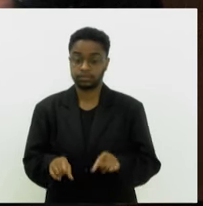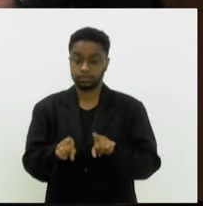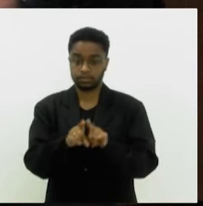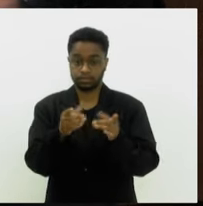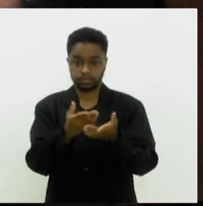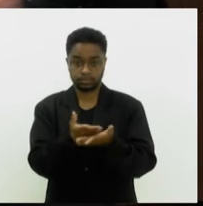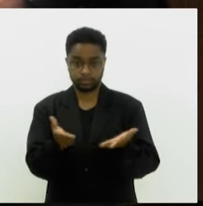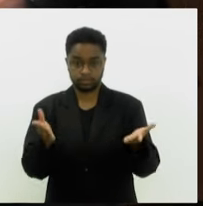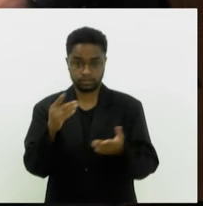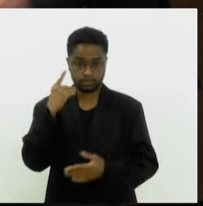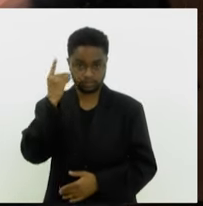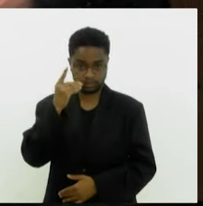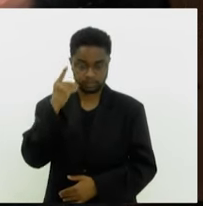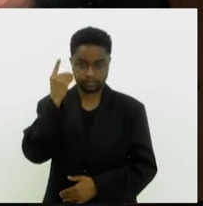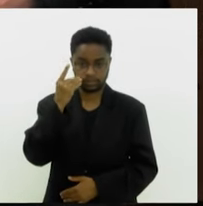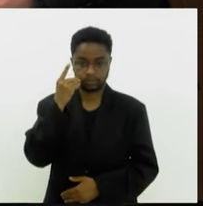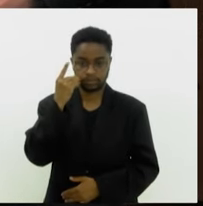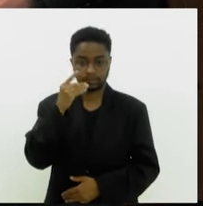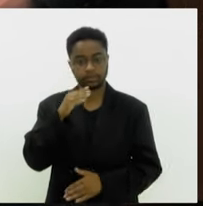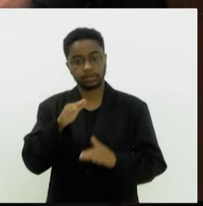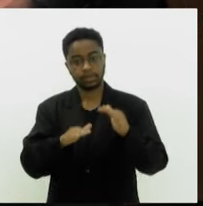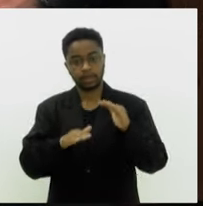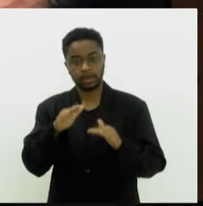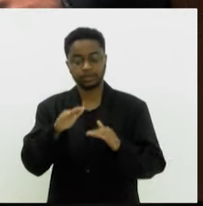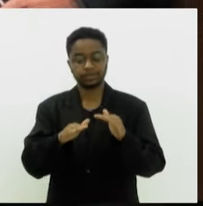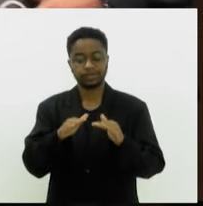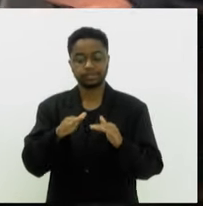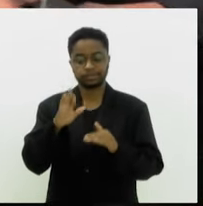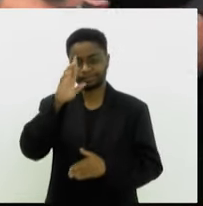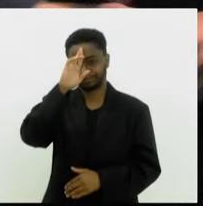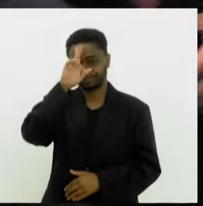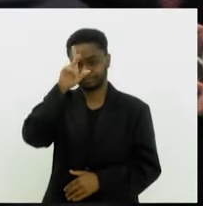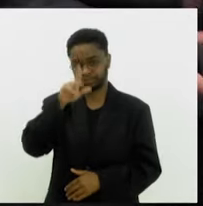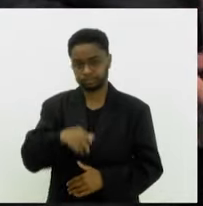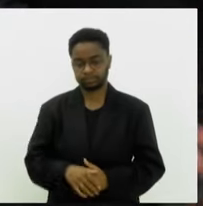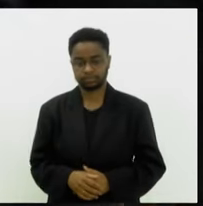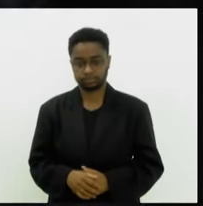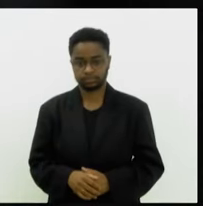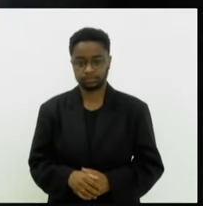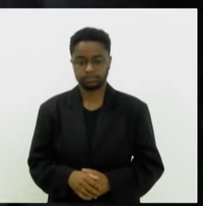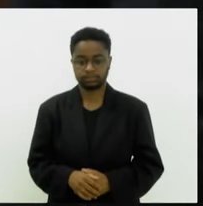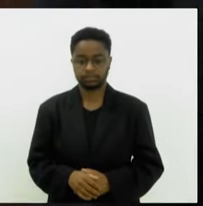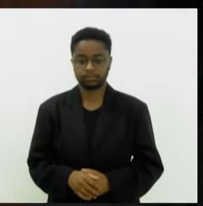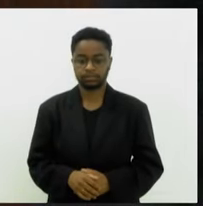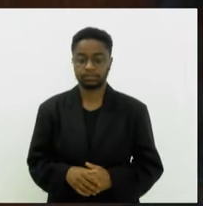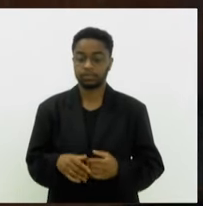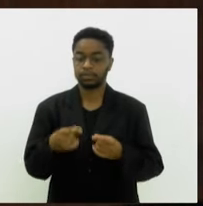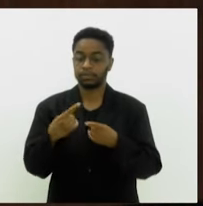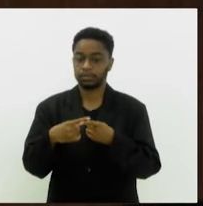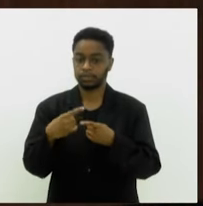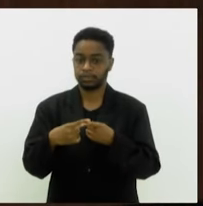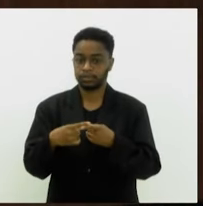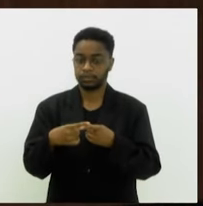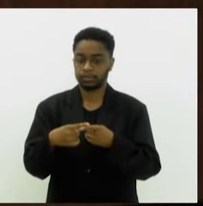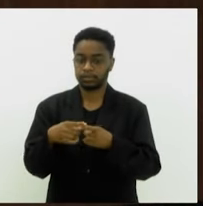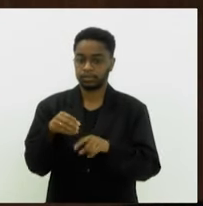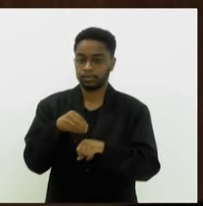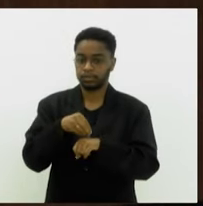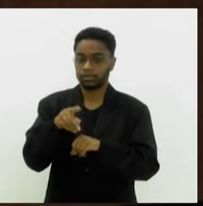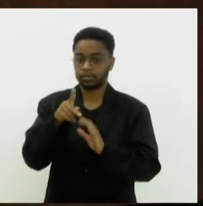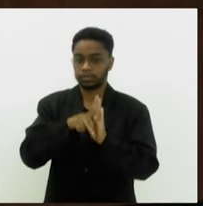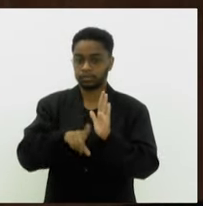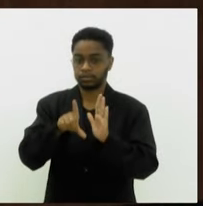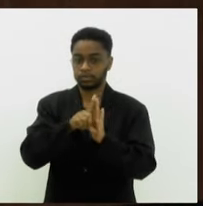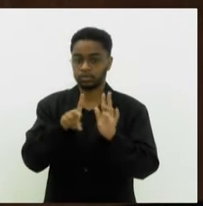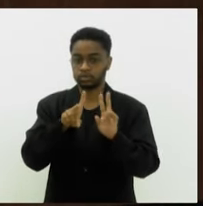senhores deputados muitas vezes se enganam, que é assim, encaminhar um projeto de lei sobre um tema